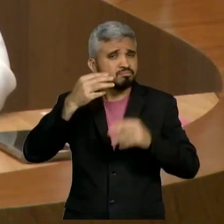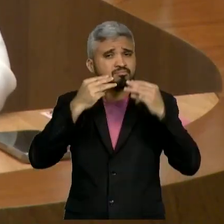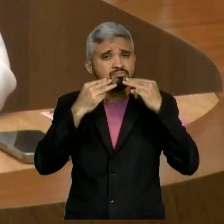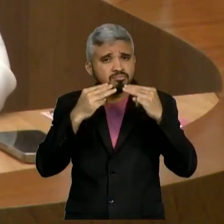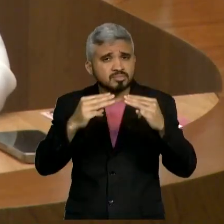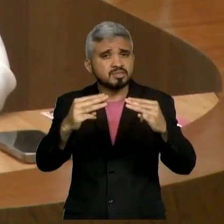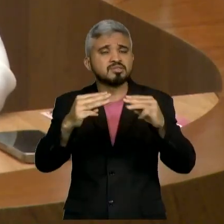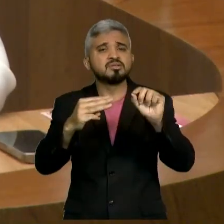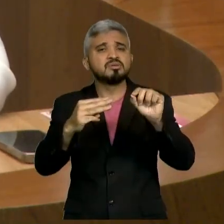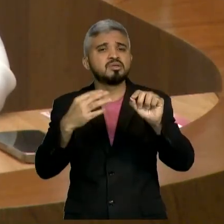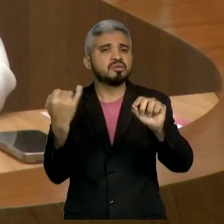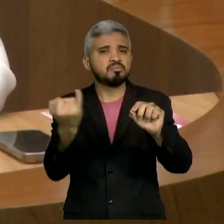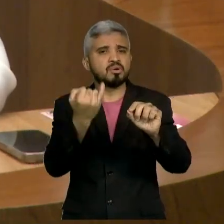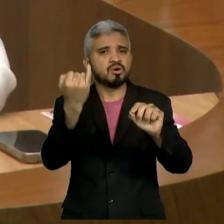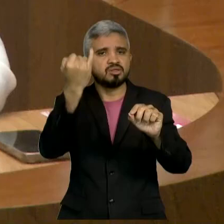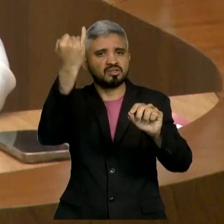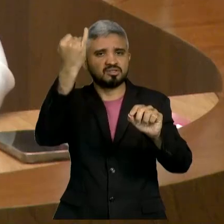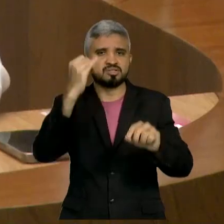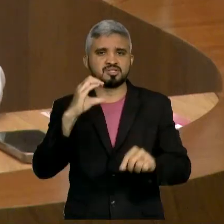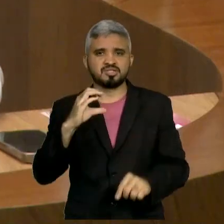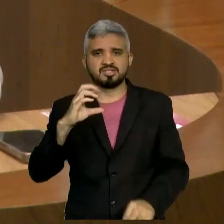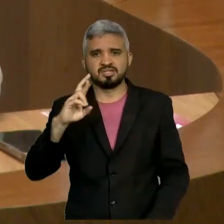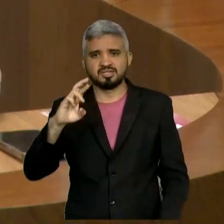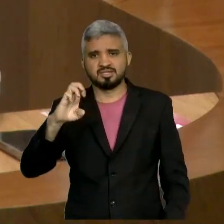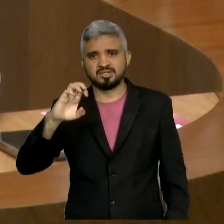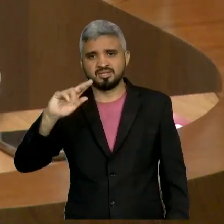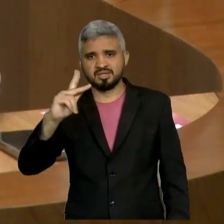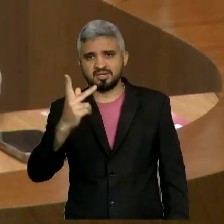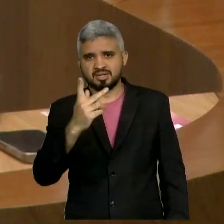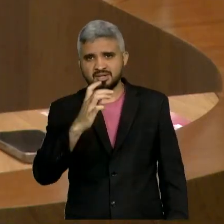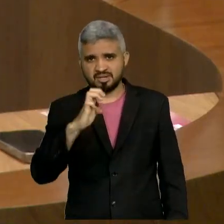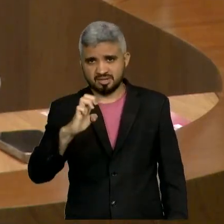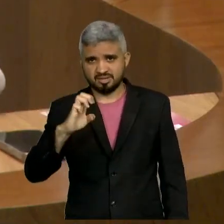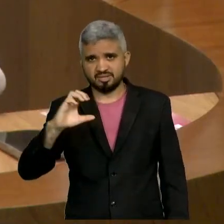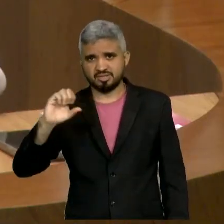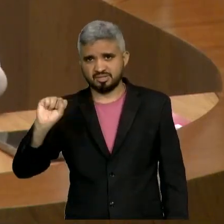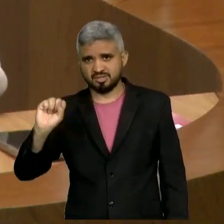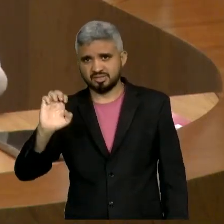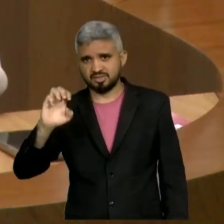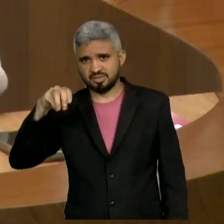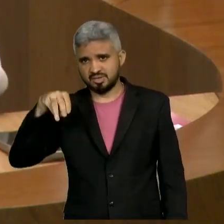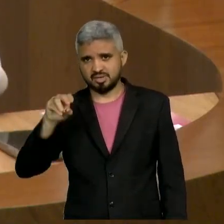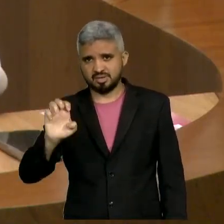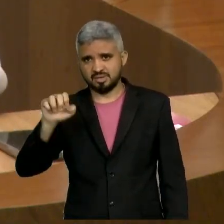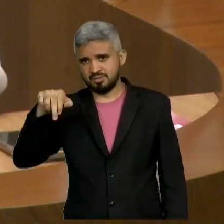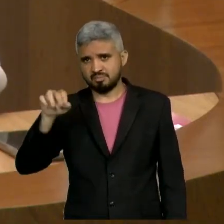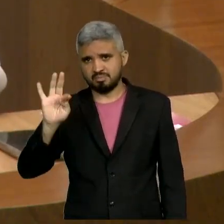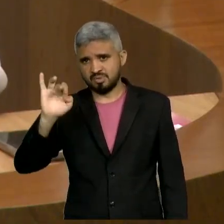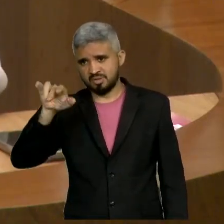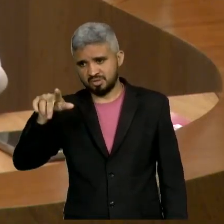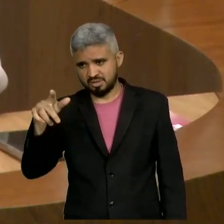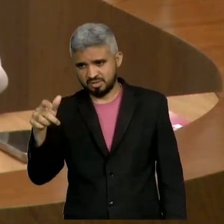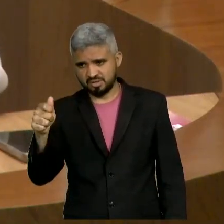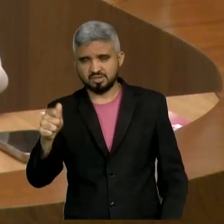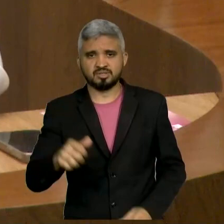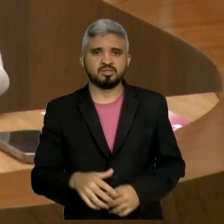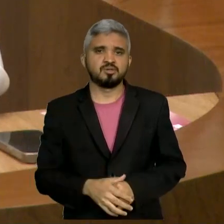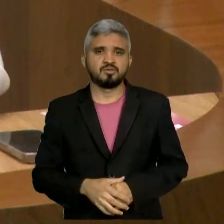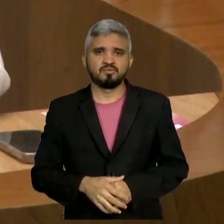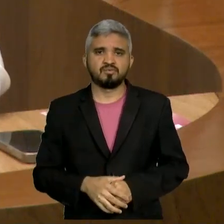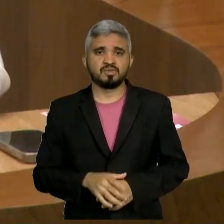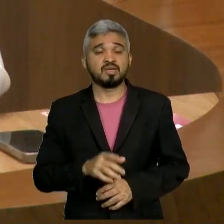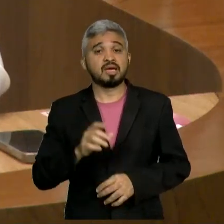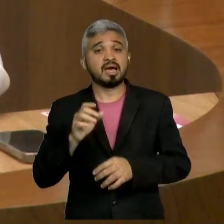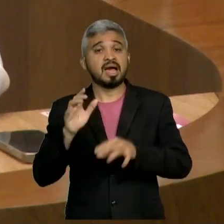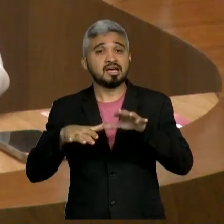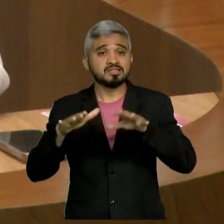e os nossos professores, né? É tão disputada uma vaga na creche, e nesse momento a gente também tem que